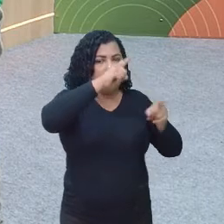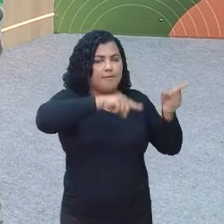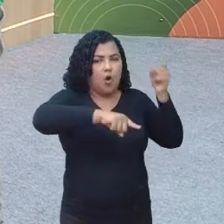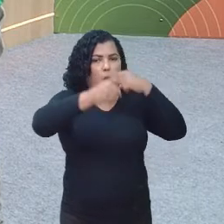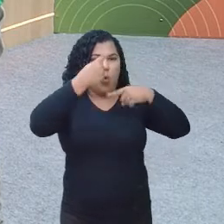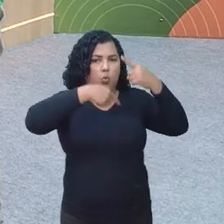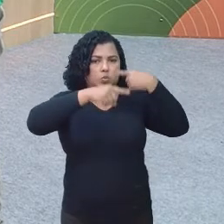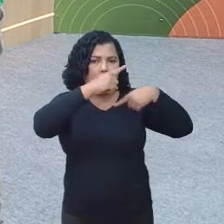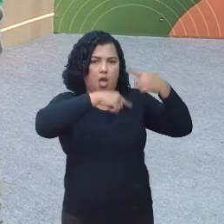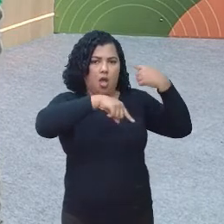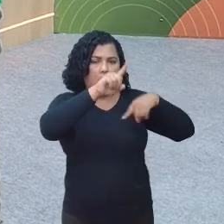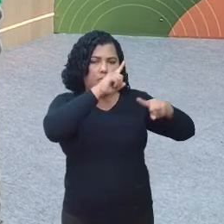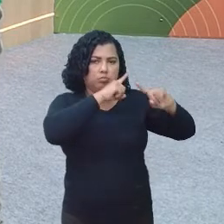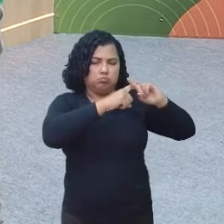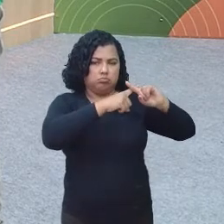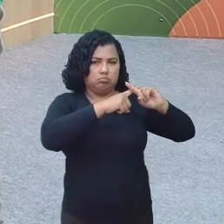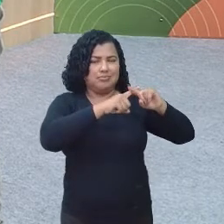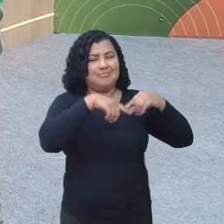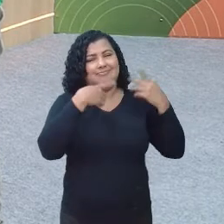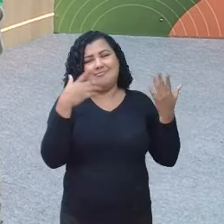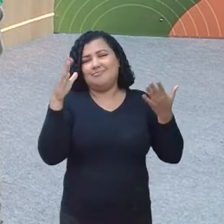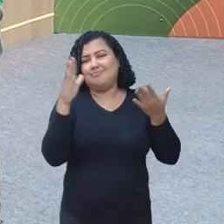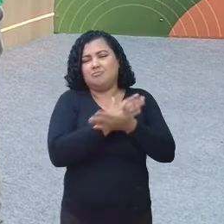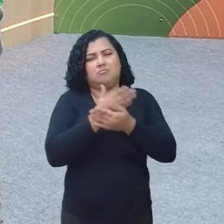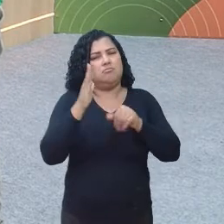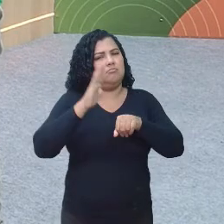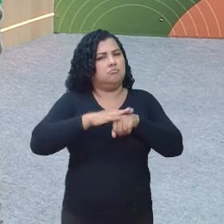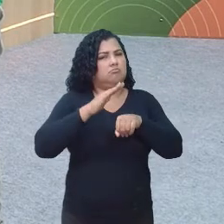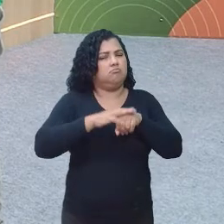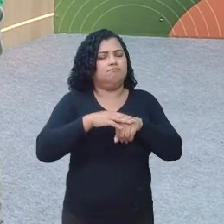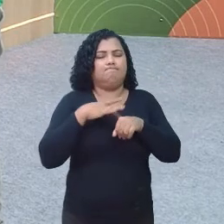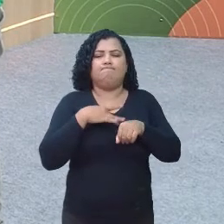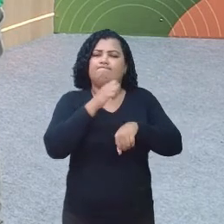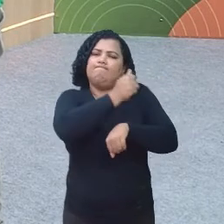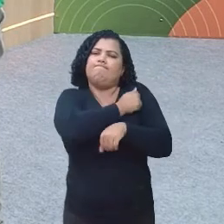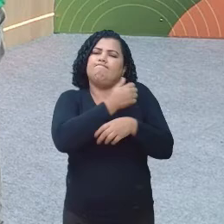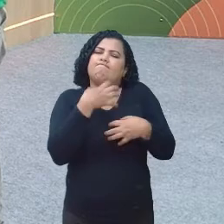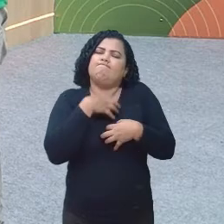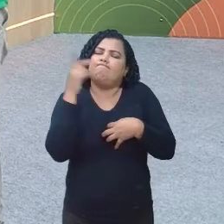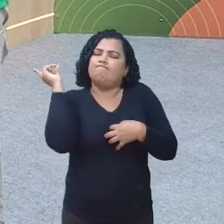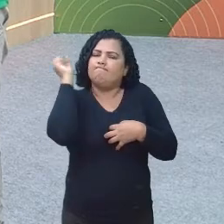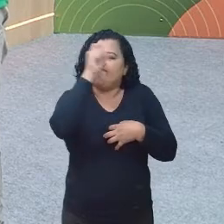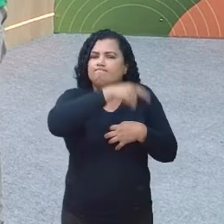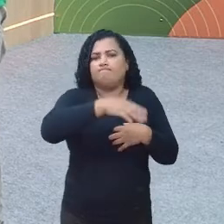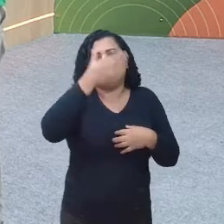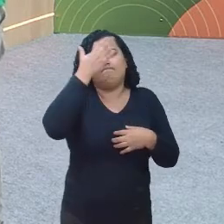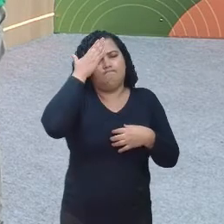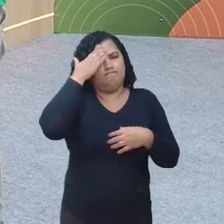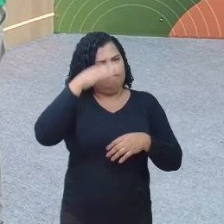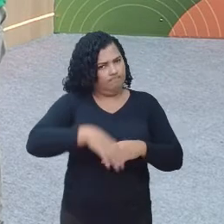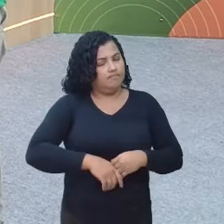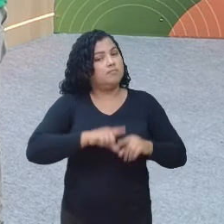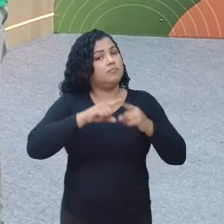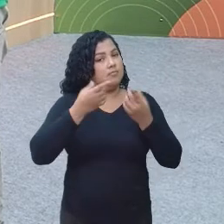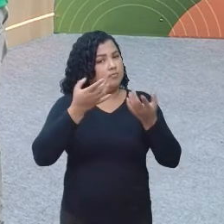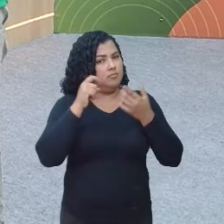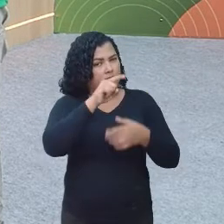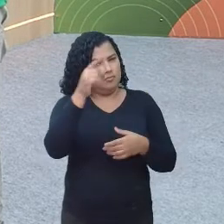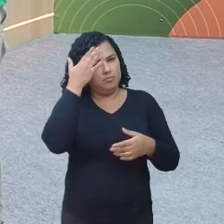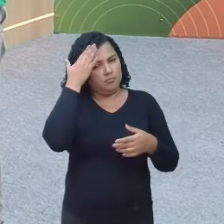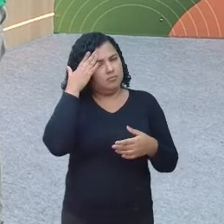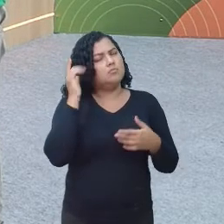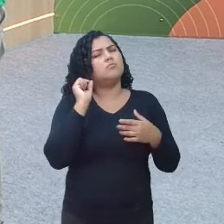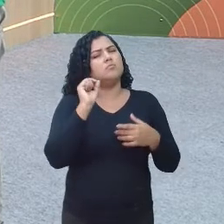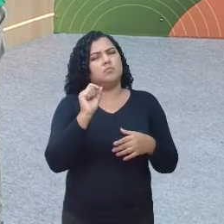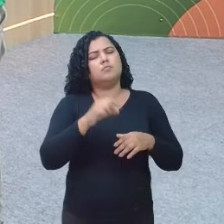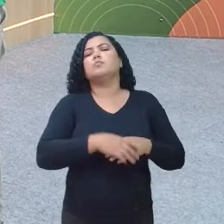inverso, a gente percebe que algumas situações criam dificuldades para essa compreensão. Mas eu queria que você entendesse basicamente